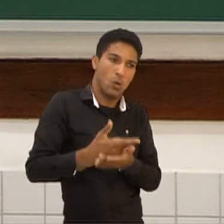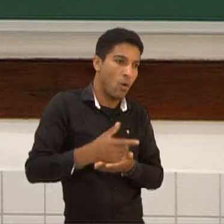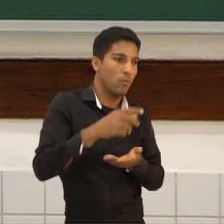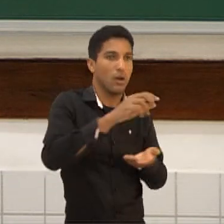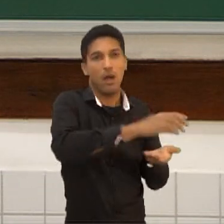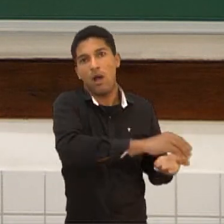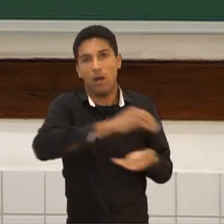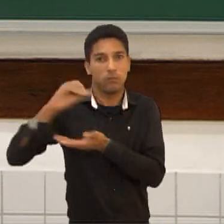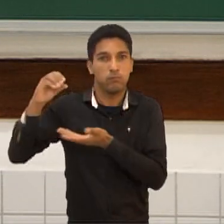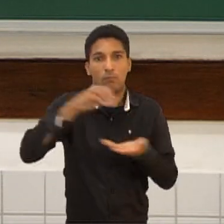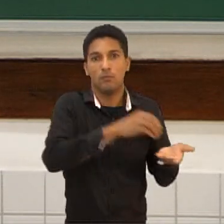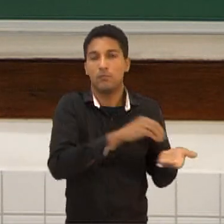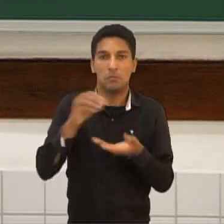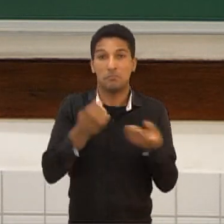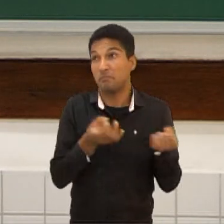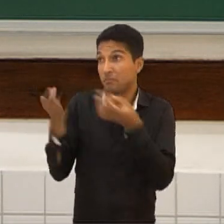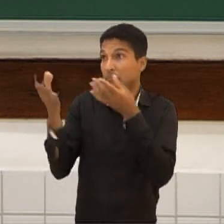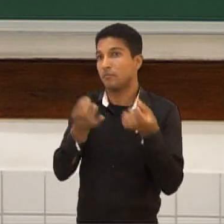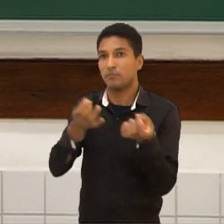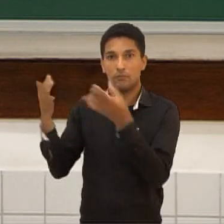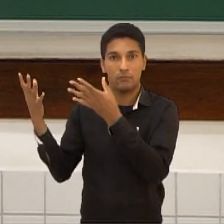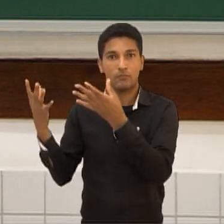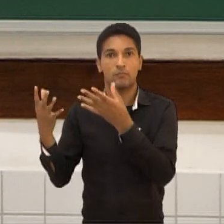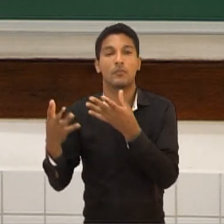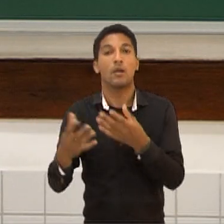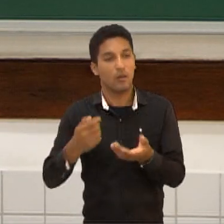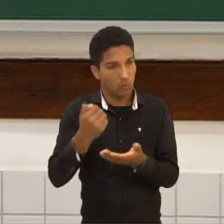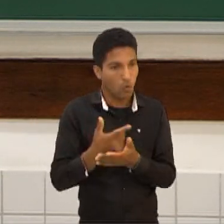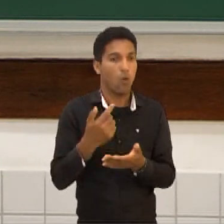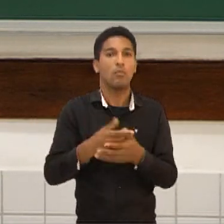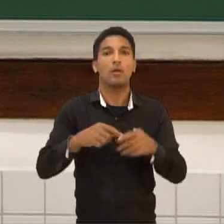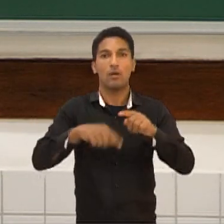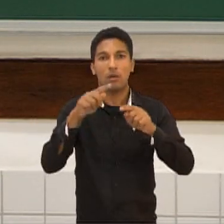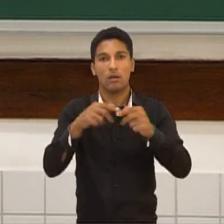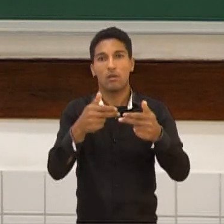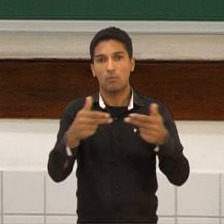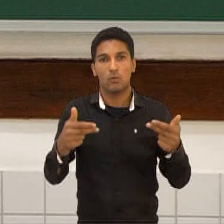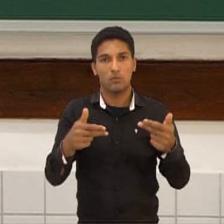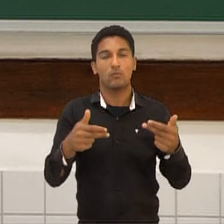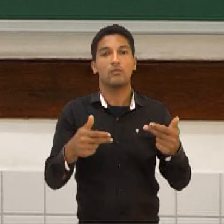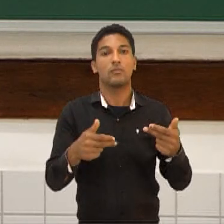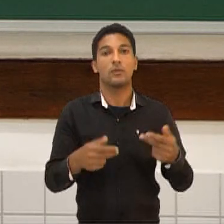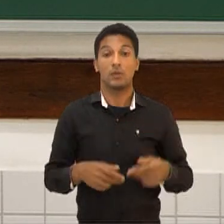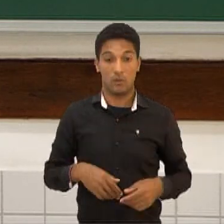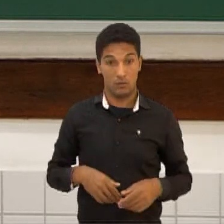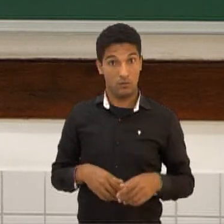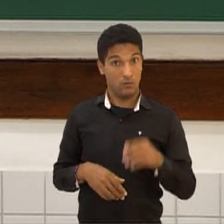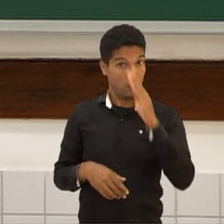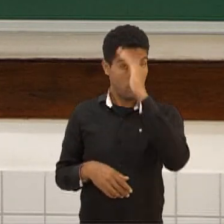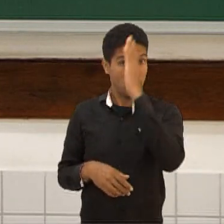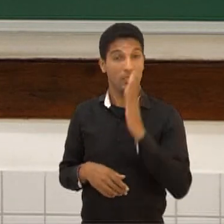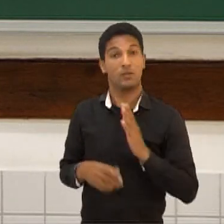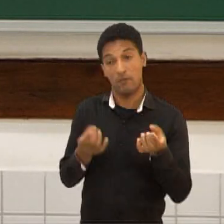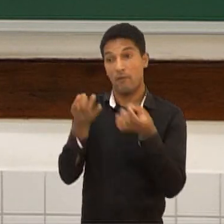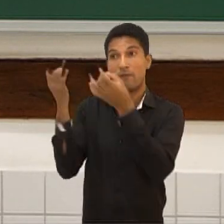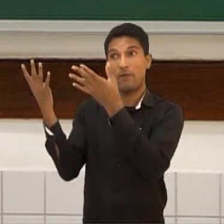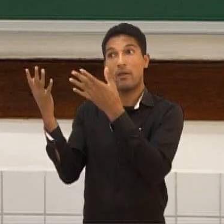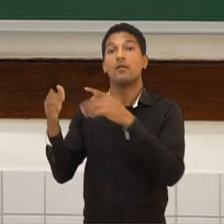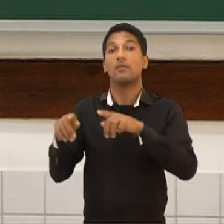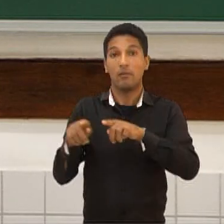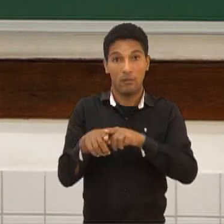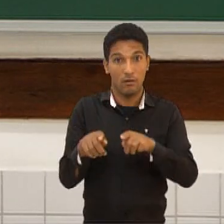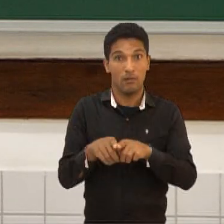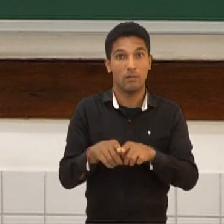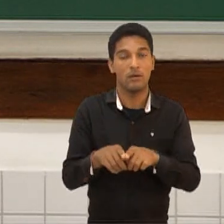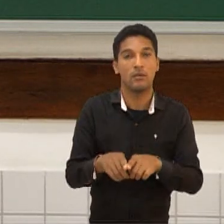China ainda é uma grande compradora de produtos. Isso é interessante para o Brasil, né, que faz parte lá dos BRICS, e